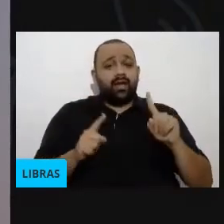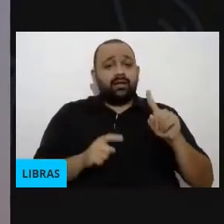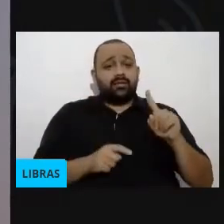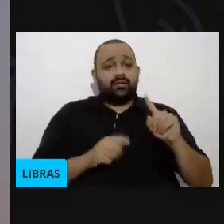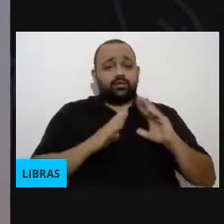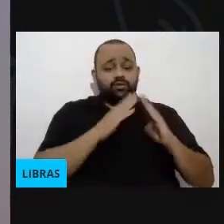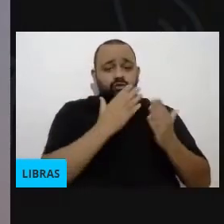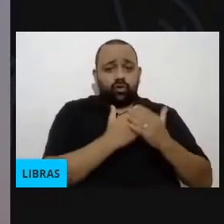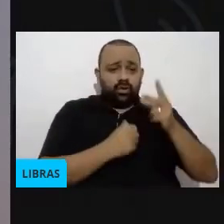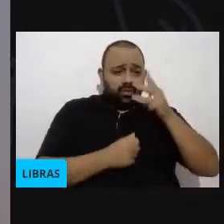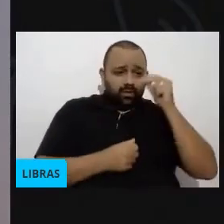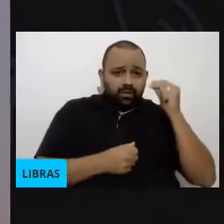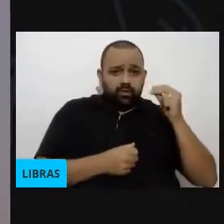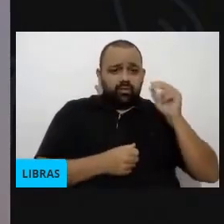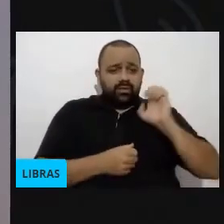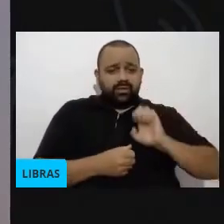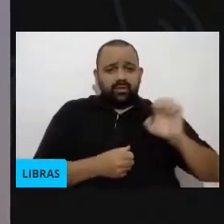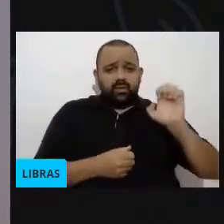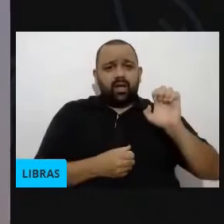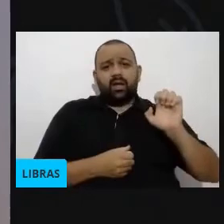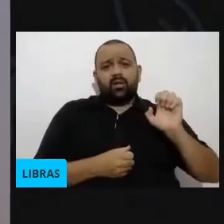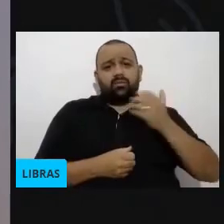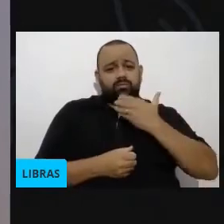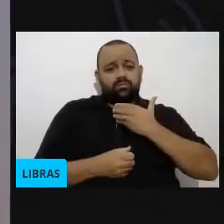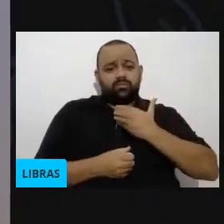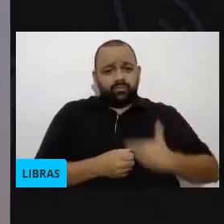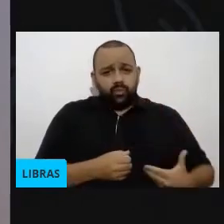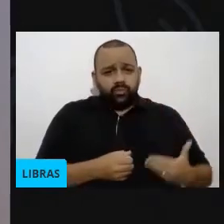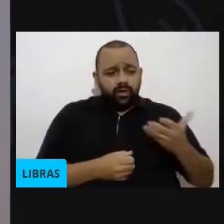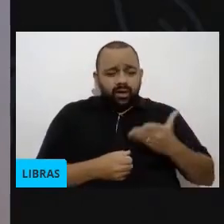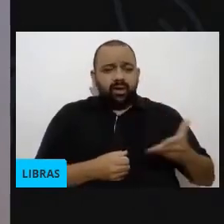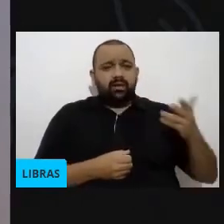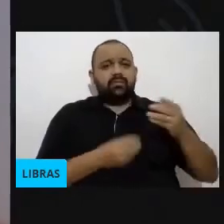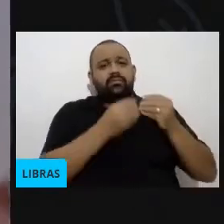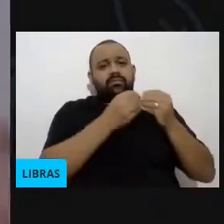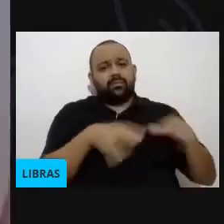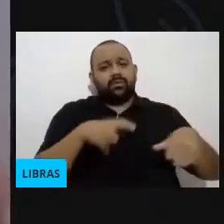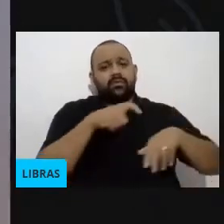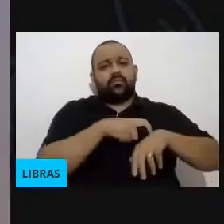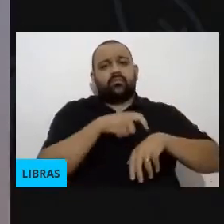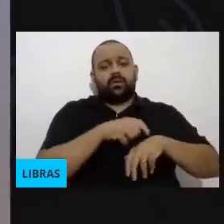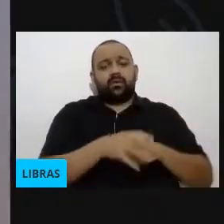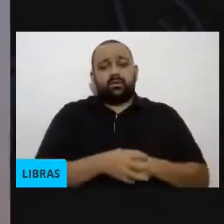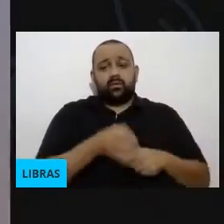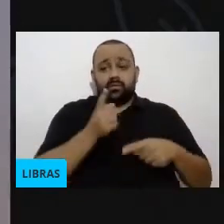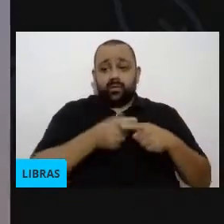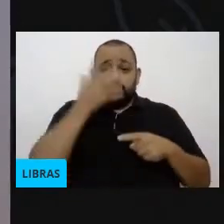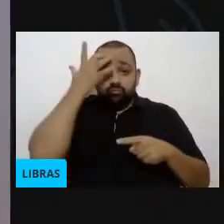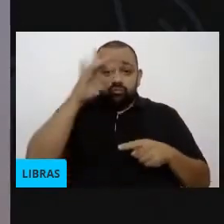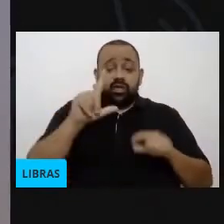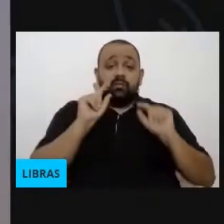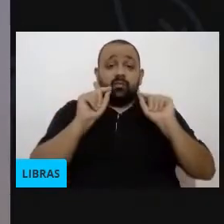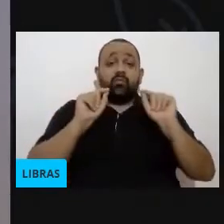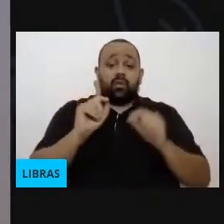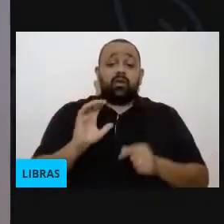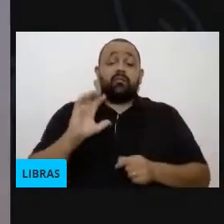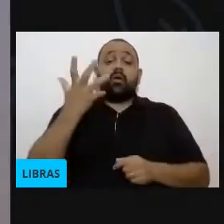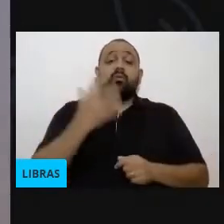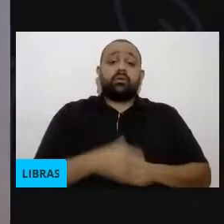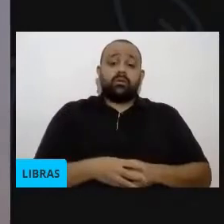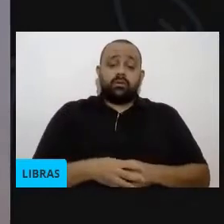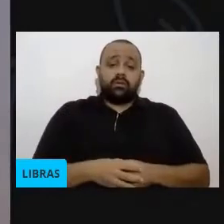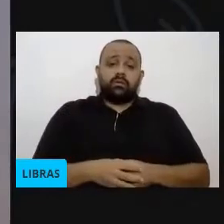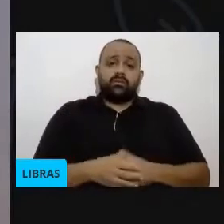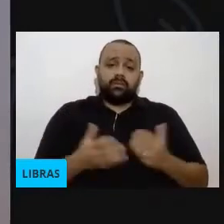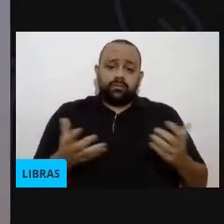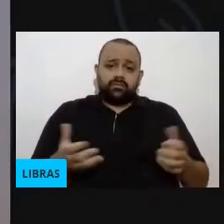públicas foram momentos preciosos perdidos, que a gente não sabe o que vai acontecer. É